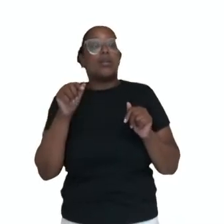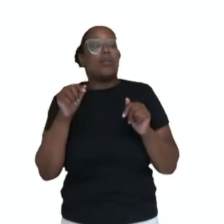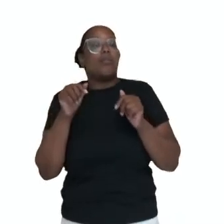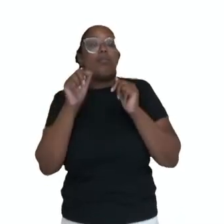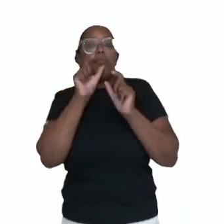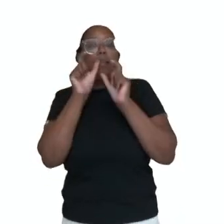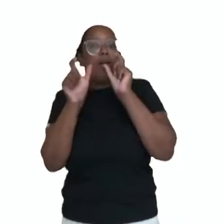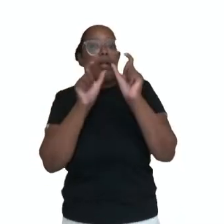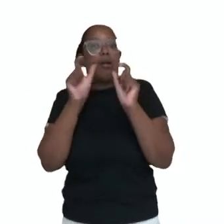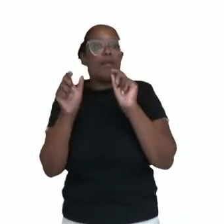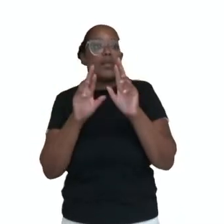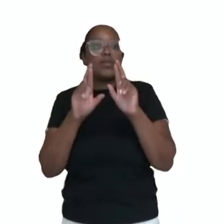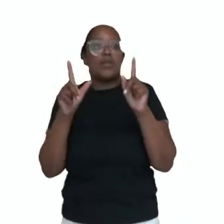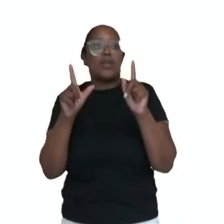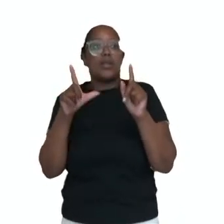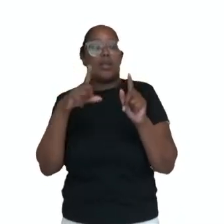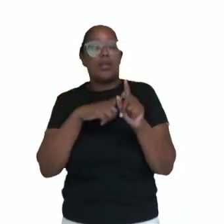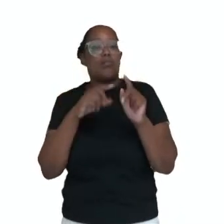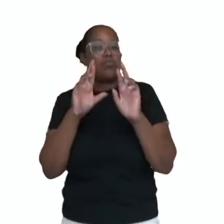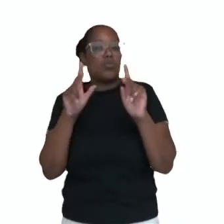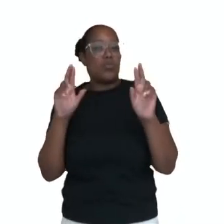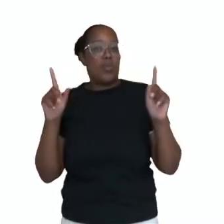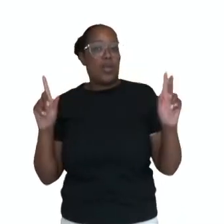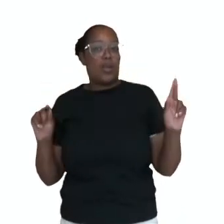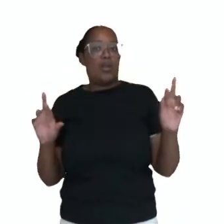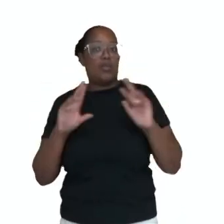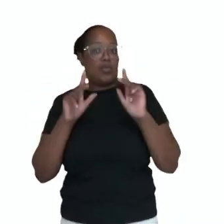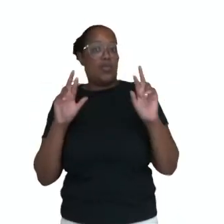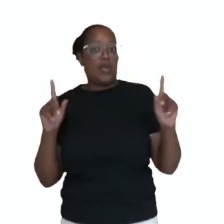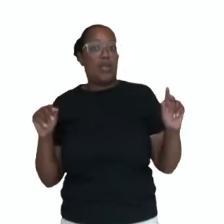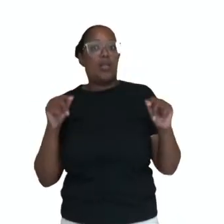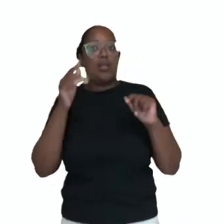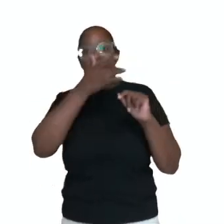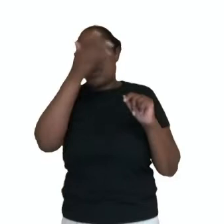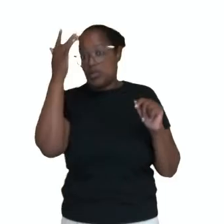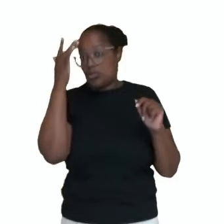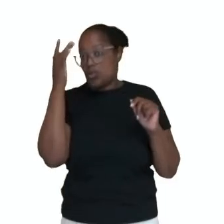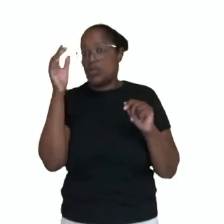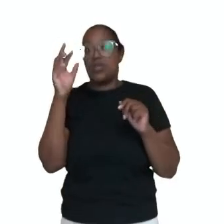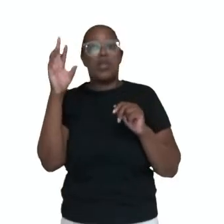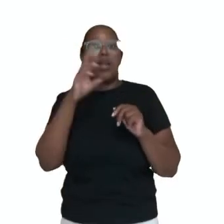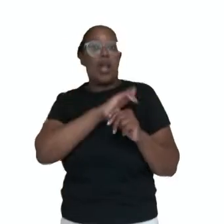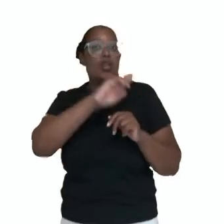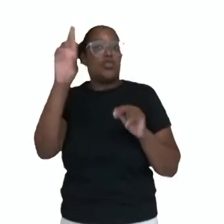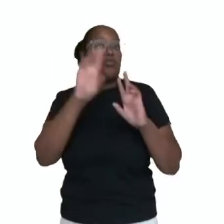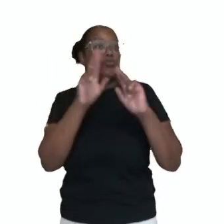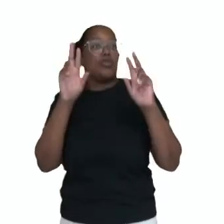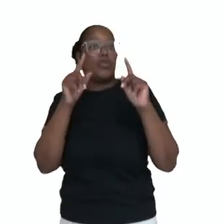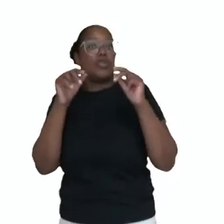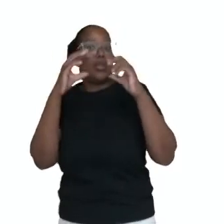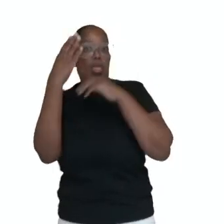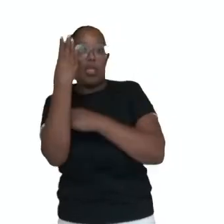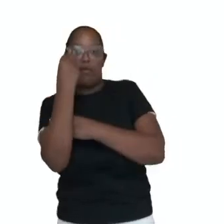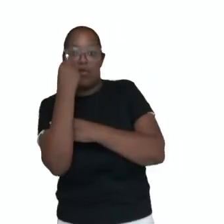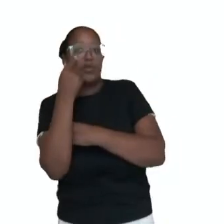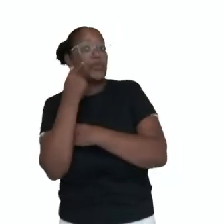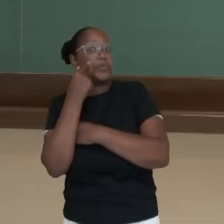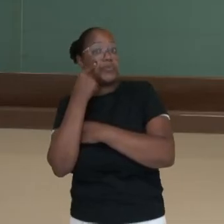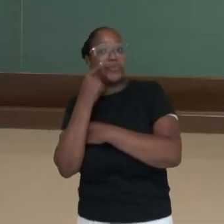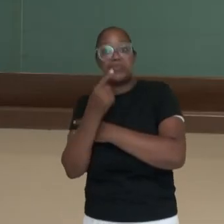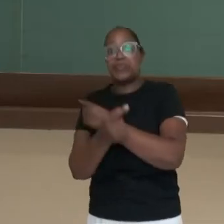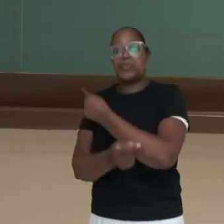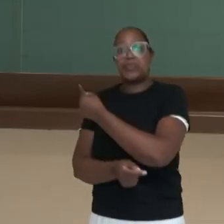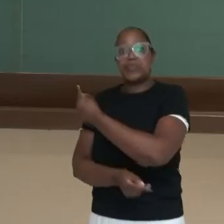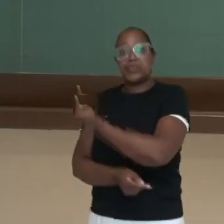que tem várias pessoas com diversos símbolos religiosos de várias religiões, né? Então, quando eu digo para vocês